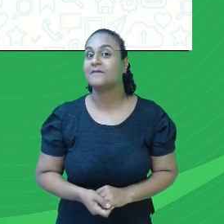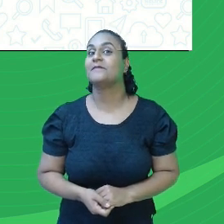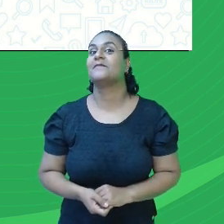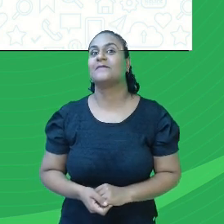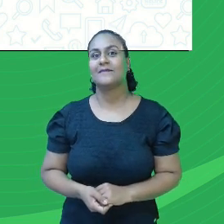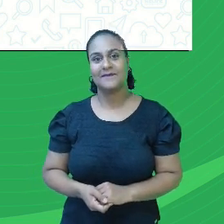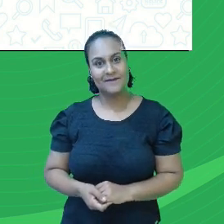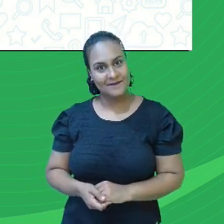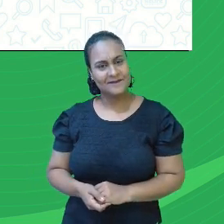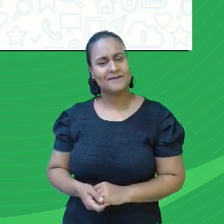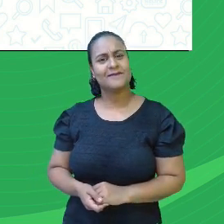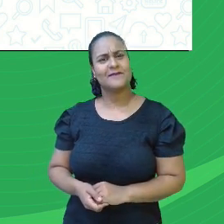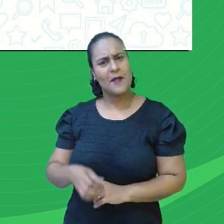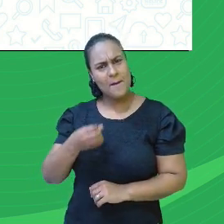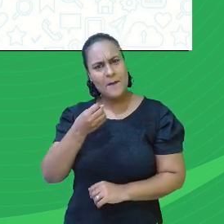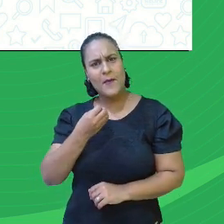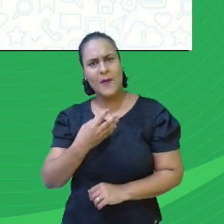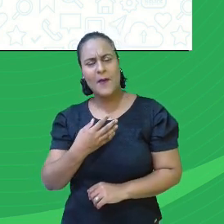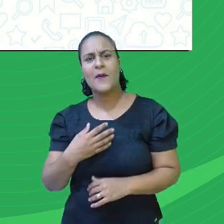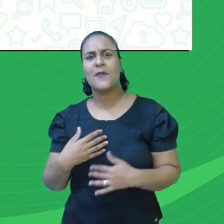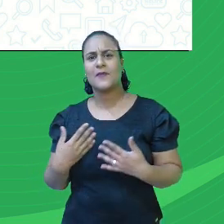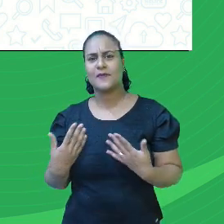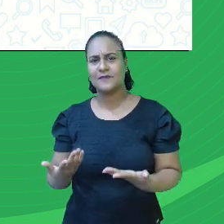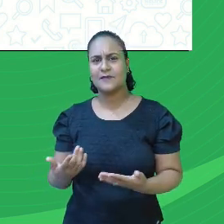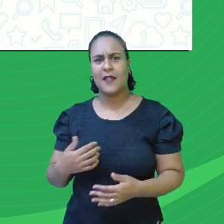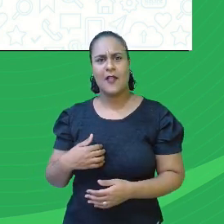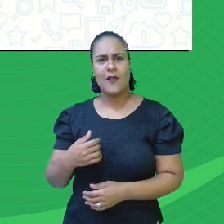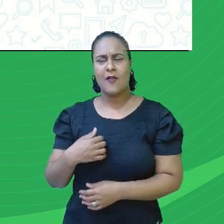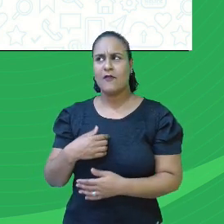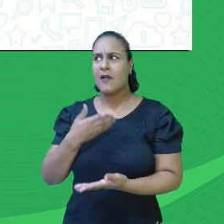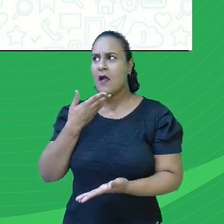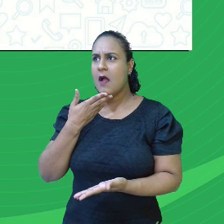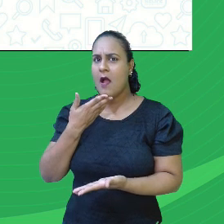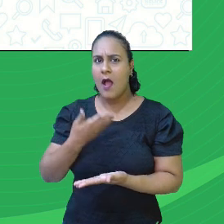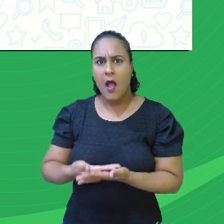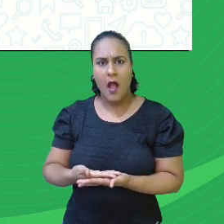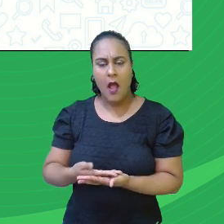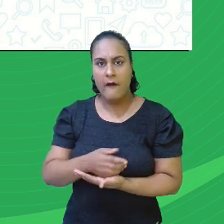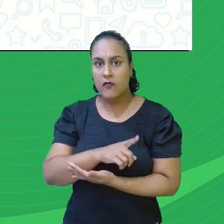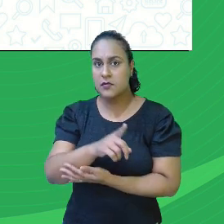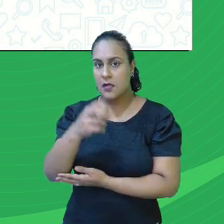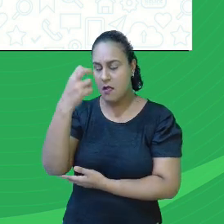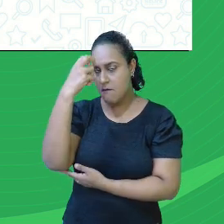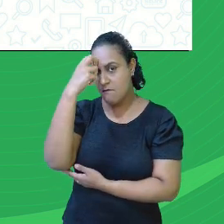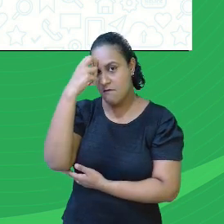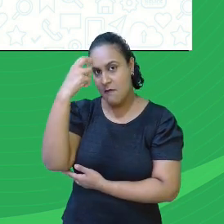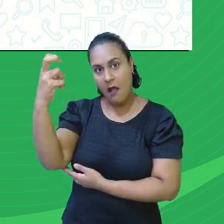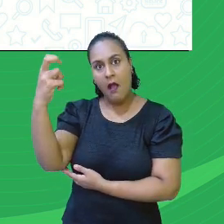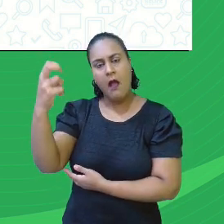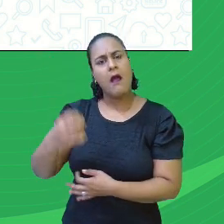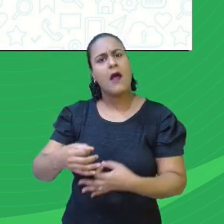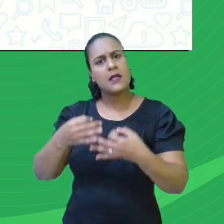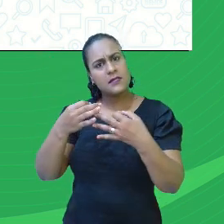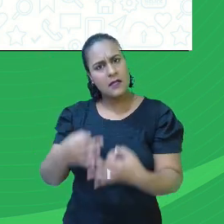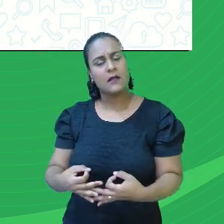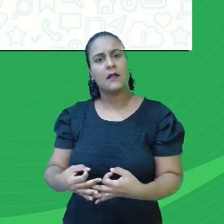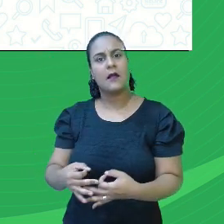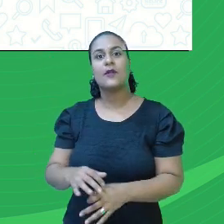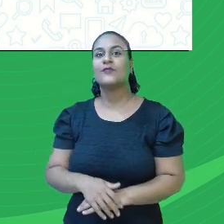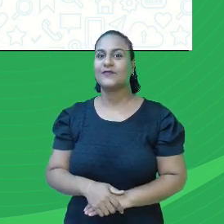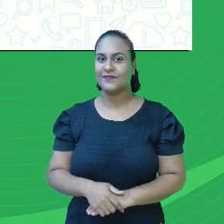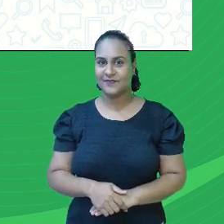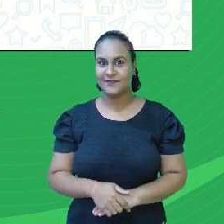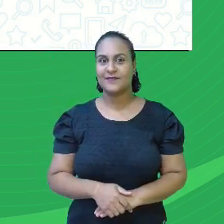Isso mesmo. Eu fico impressionado, vocês são muito inteligentes. Acertaram, exatamente, é